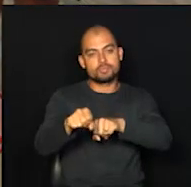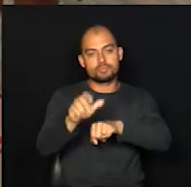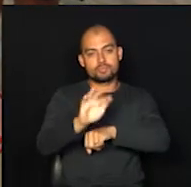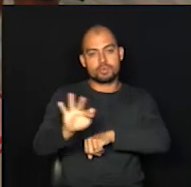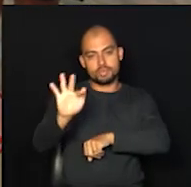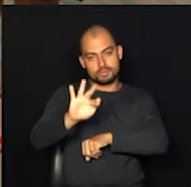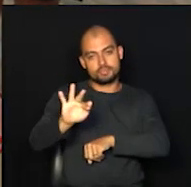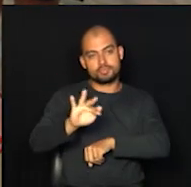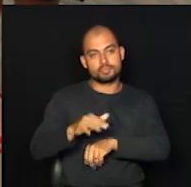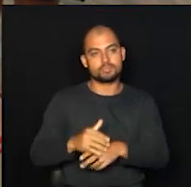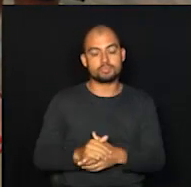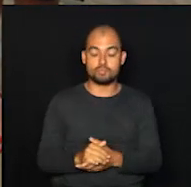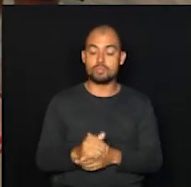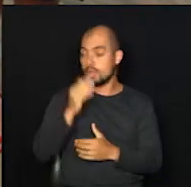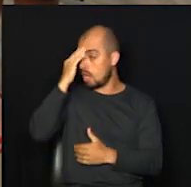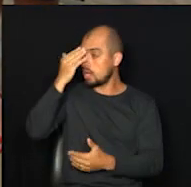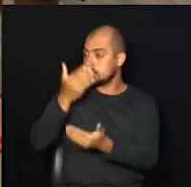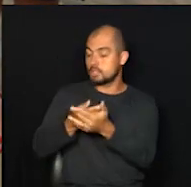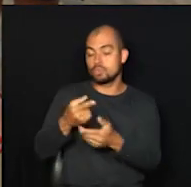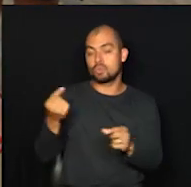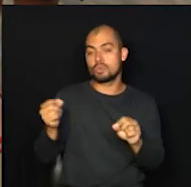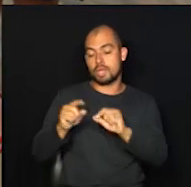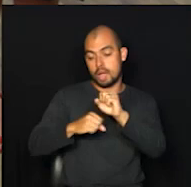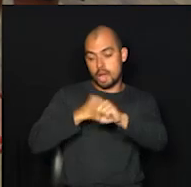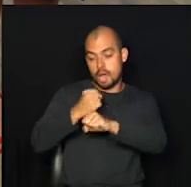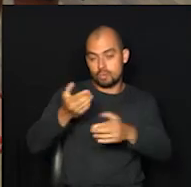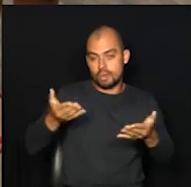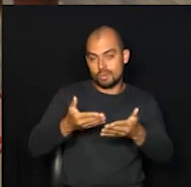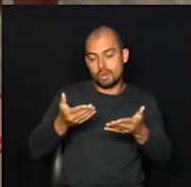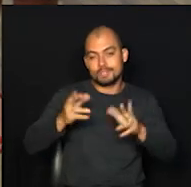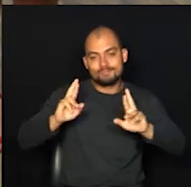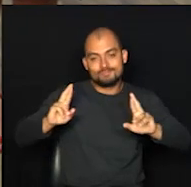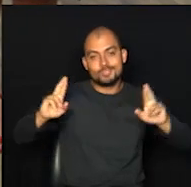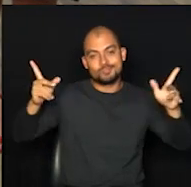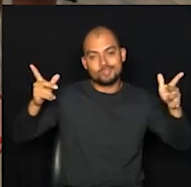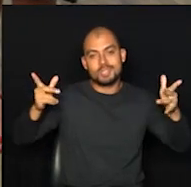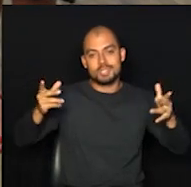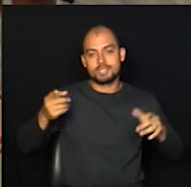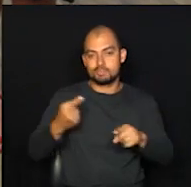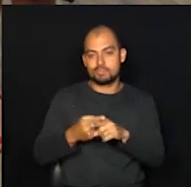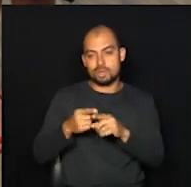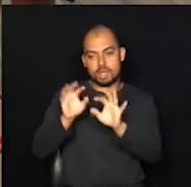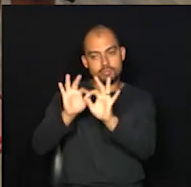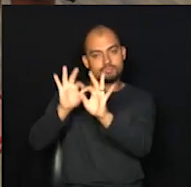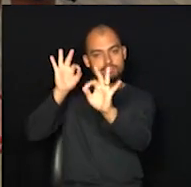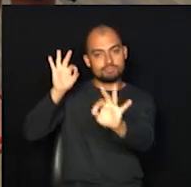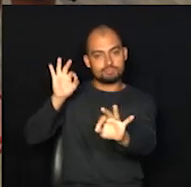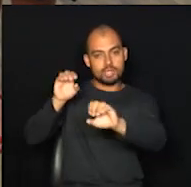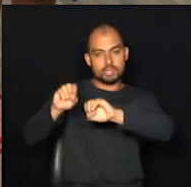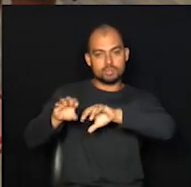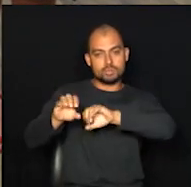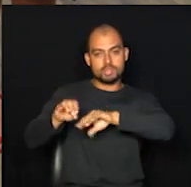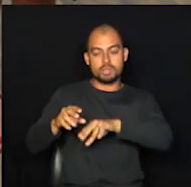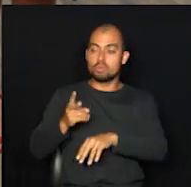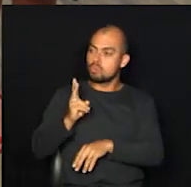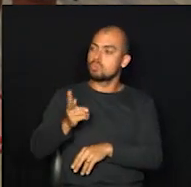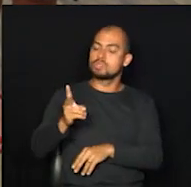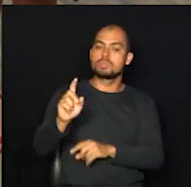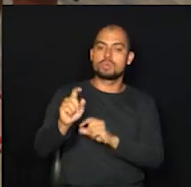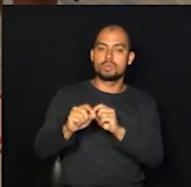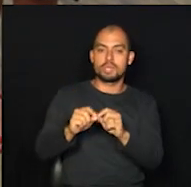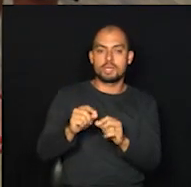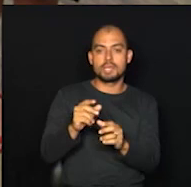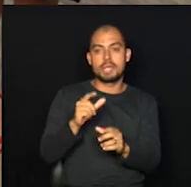seja a maioria, já que é um ano atípico sem as aulas presenciais. Continuando falando sobre educação, vagas remanescentes